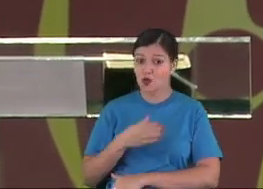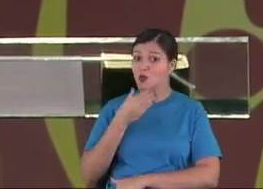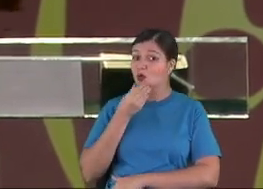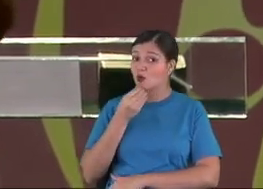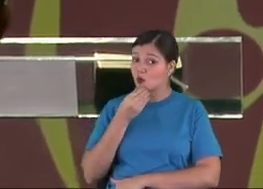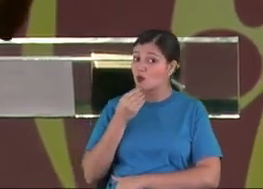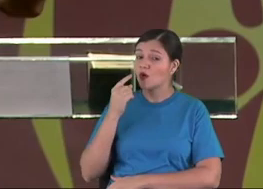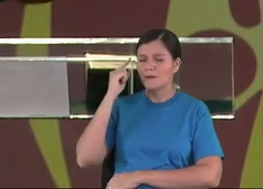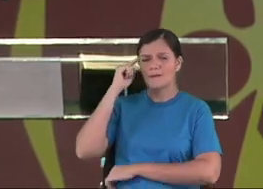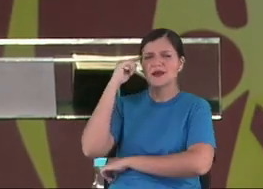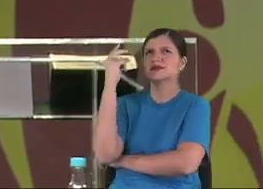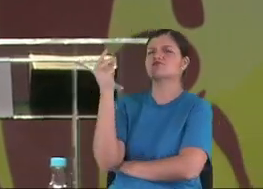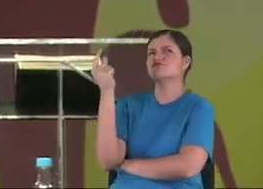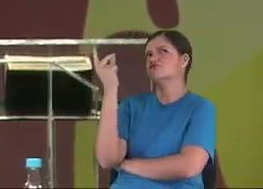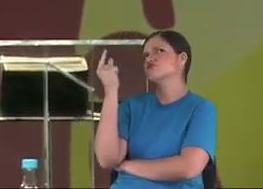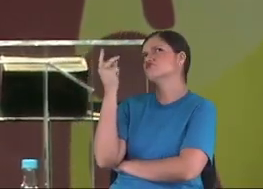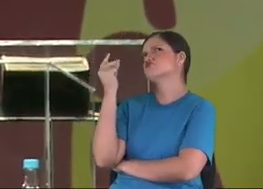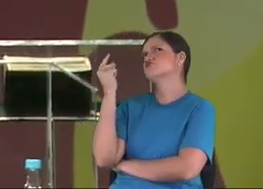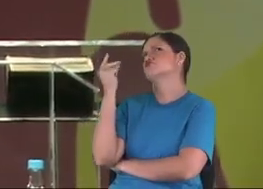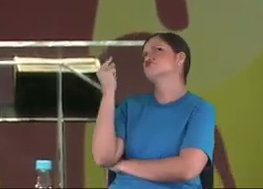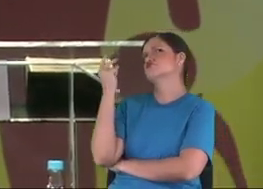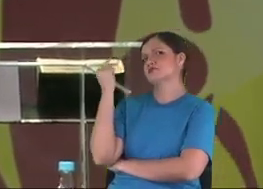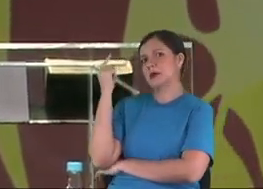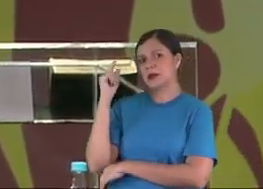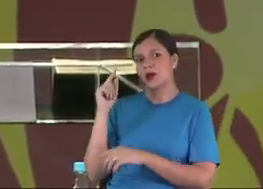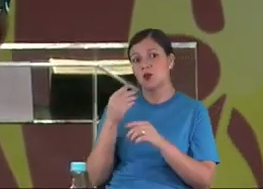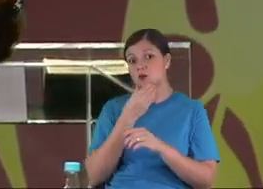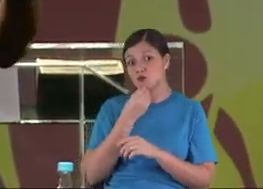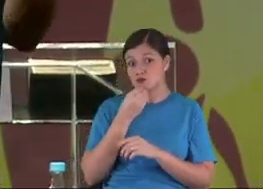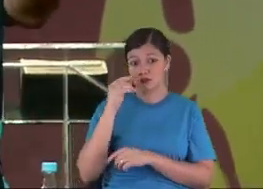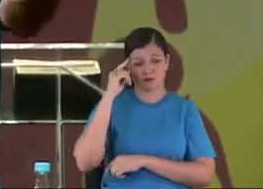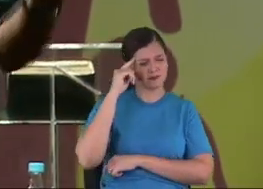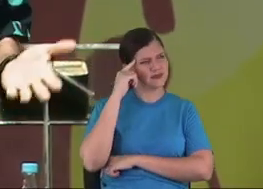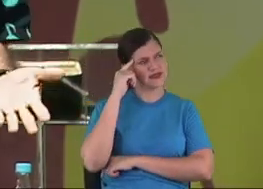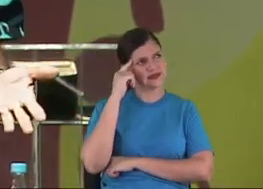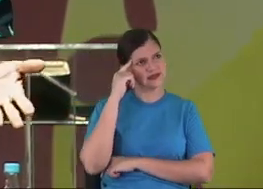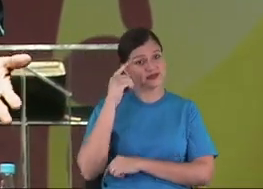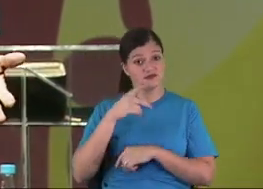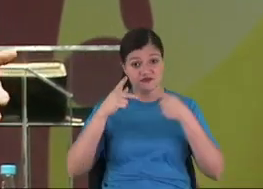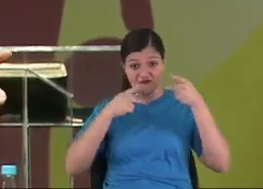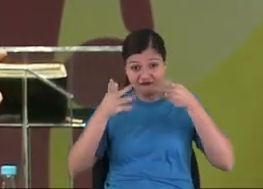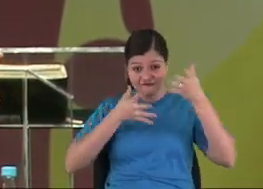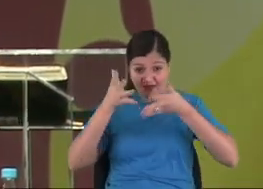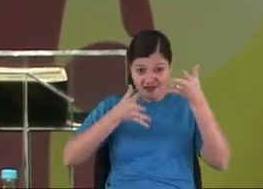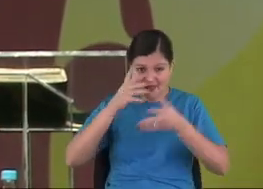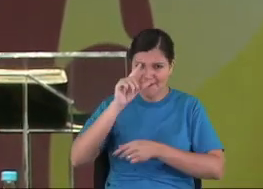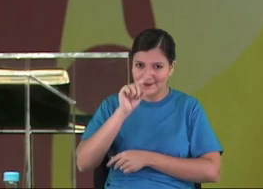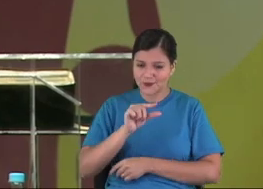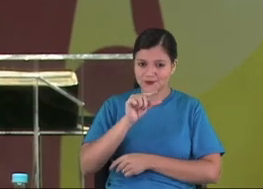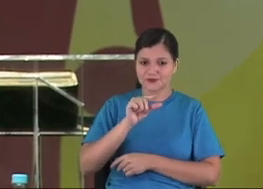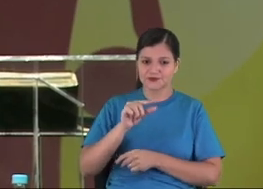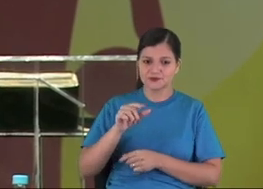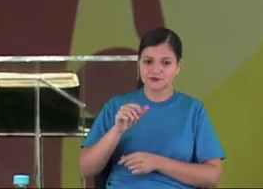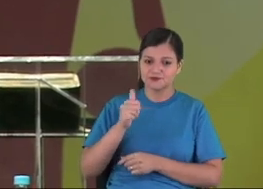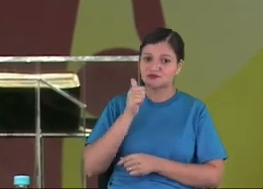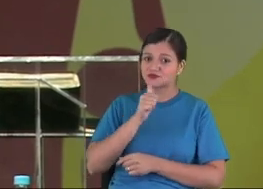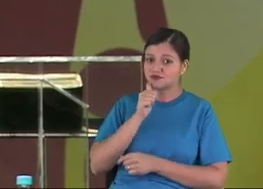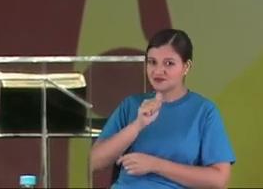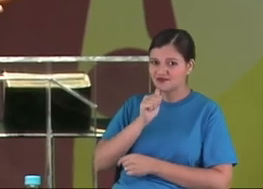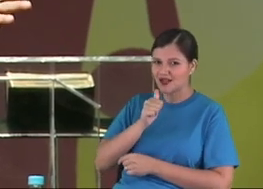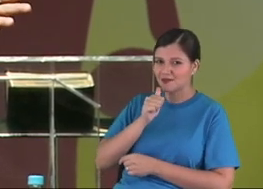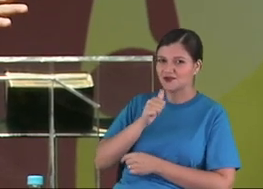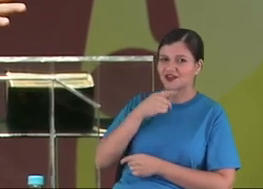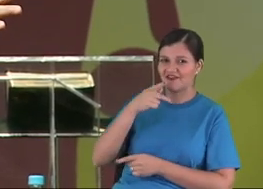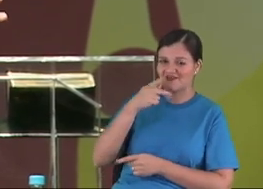problema é que você não consiga ser evidente, você não conseguia ver. Mas o homem pensa muito, ele fala pouco, né? E a mulher já pensa em